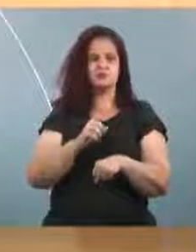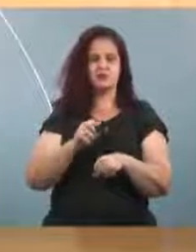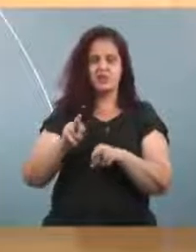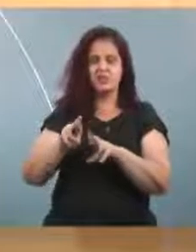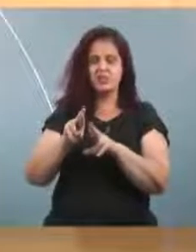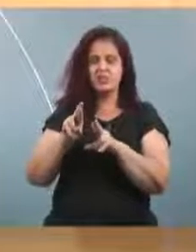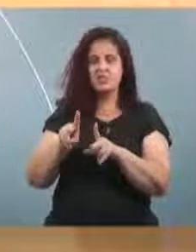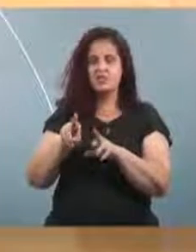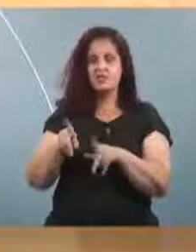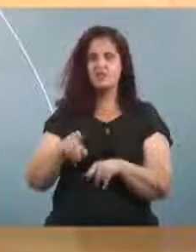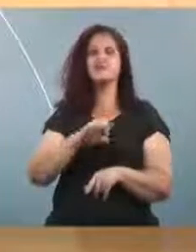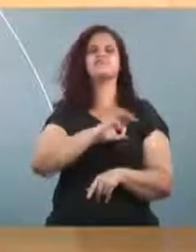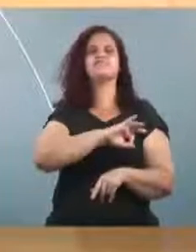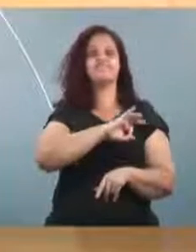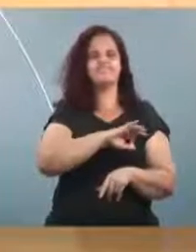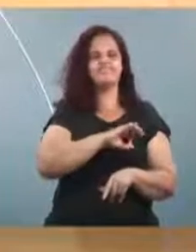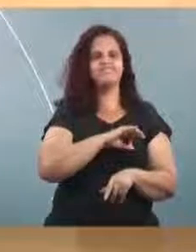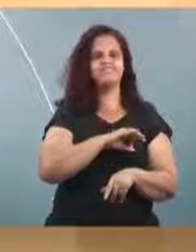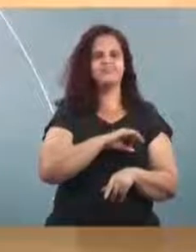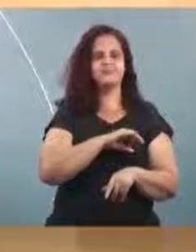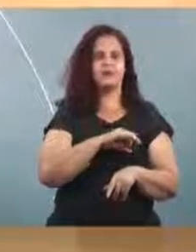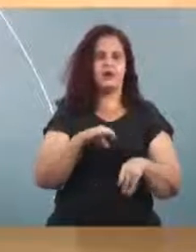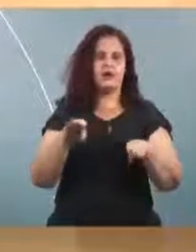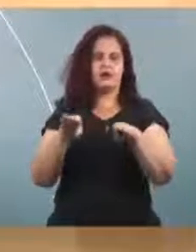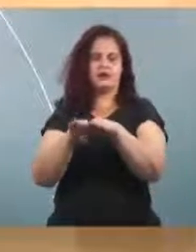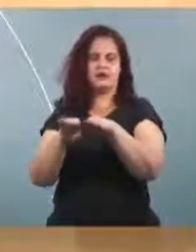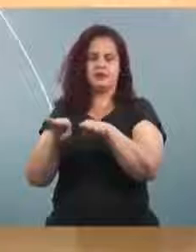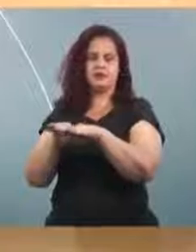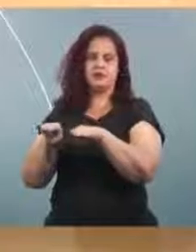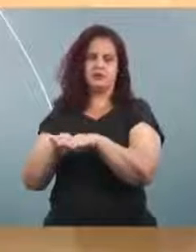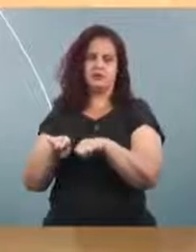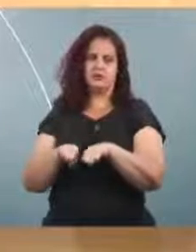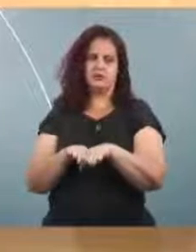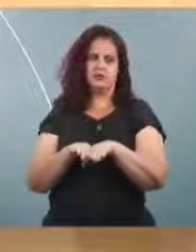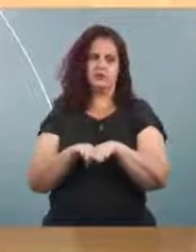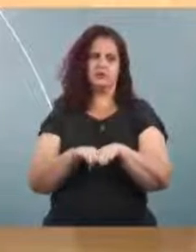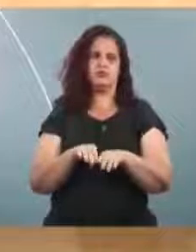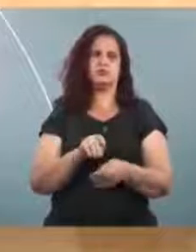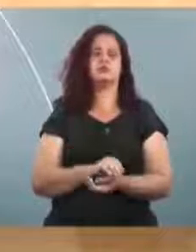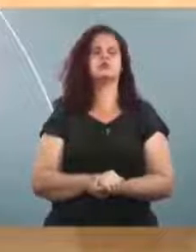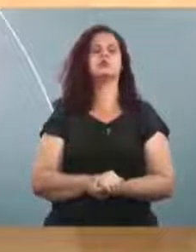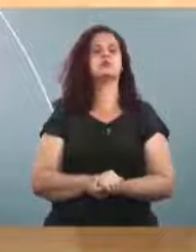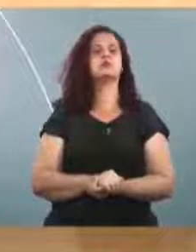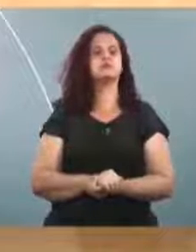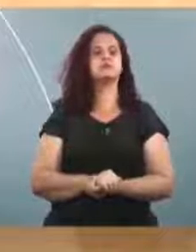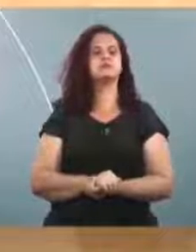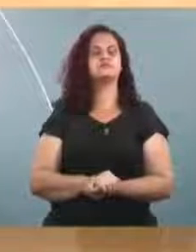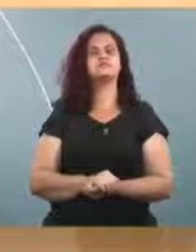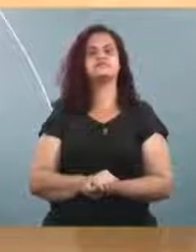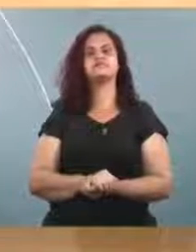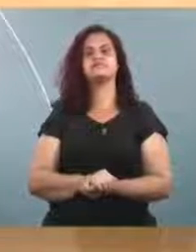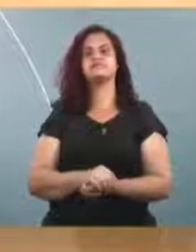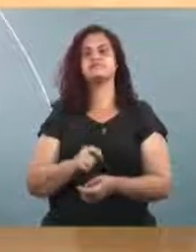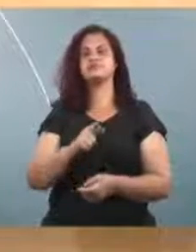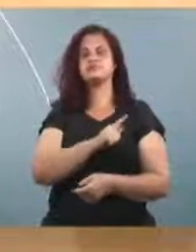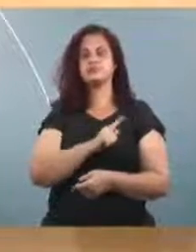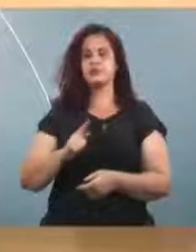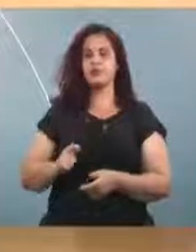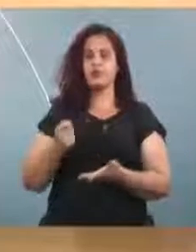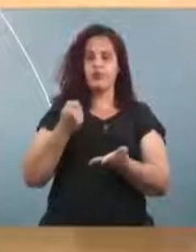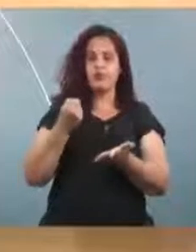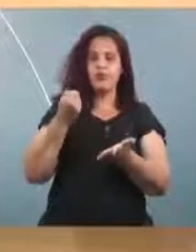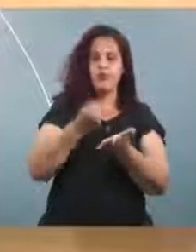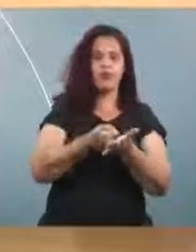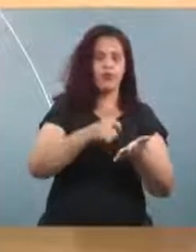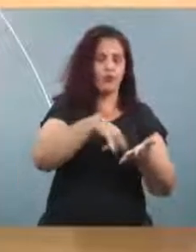diferença entre salários dentro e as categorias que compõem o sistema de segurança pública e o governo se comprometeu e